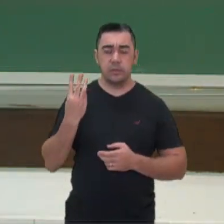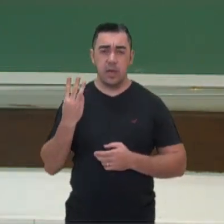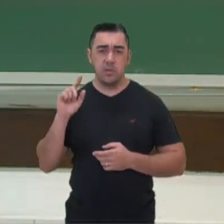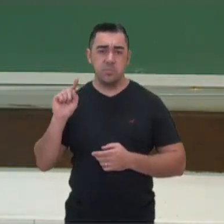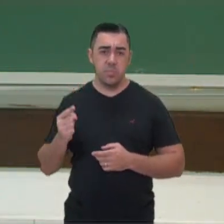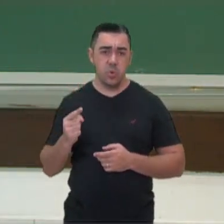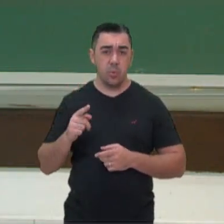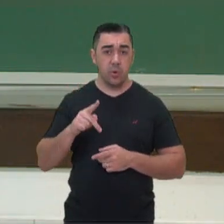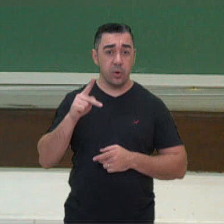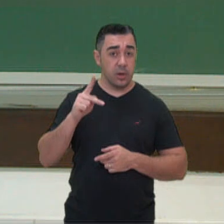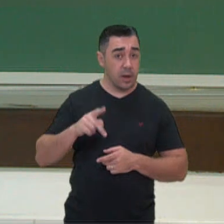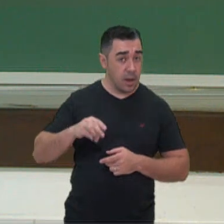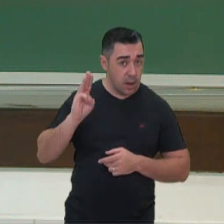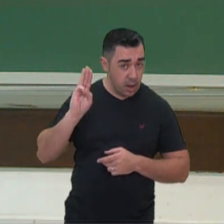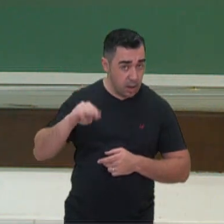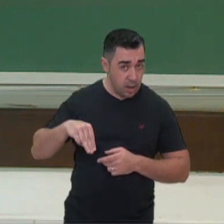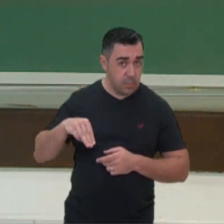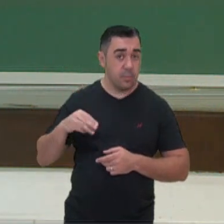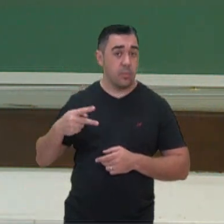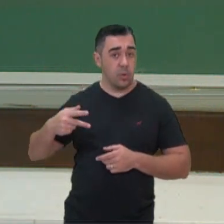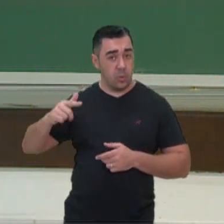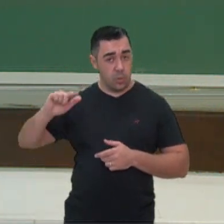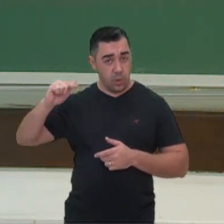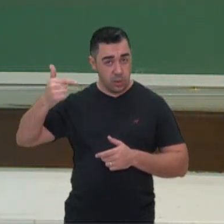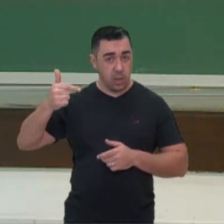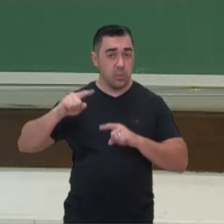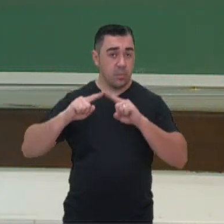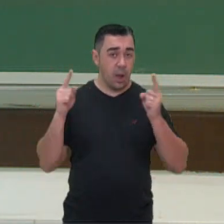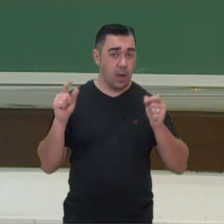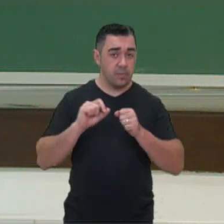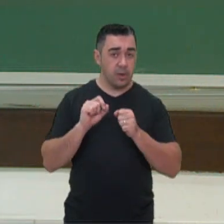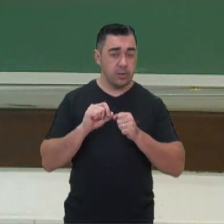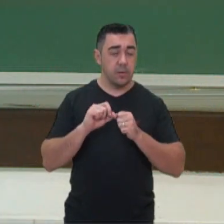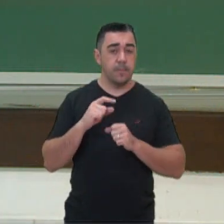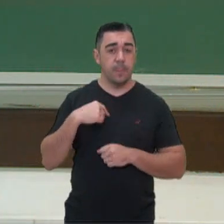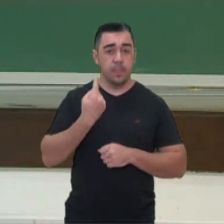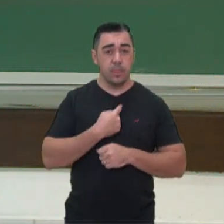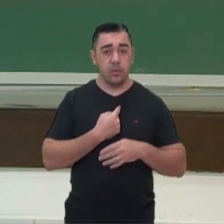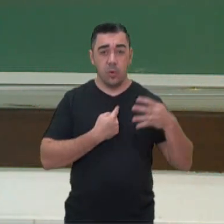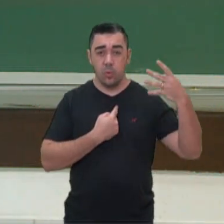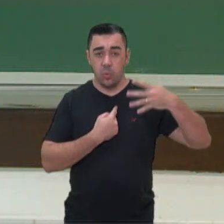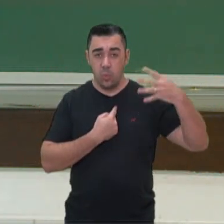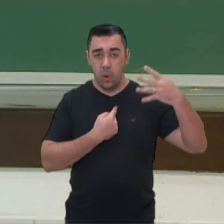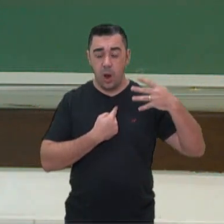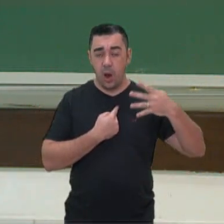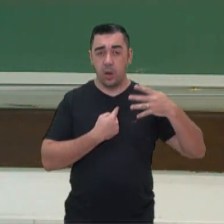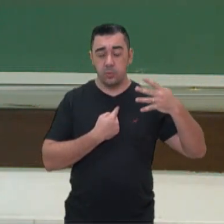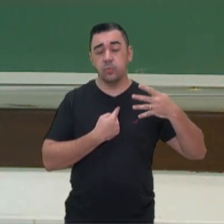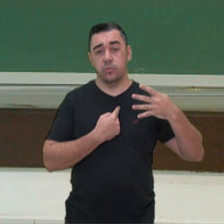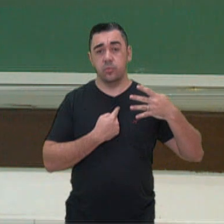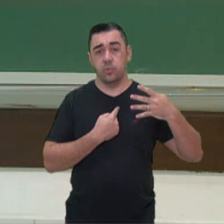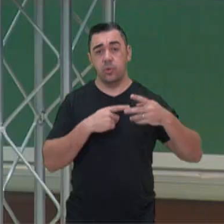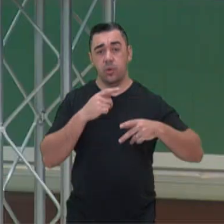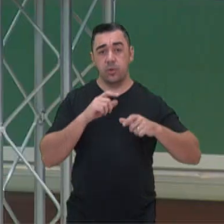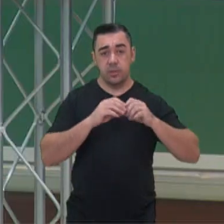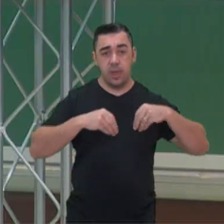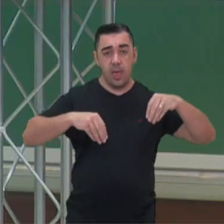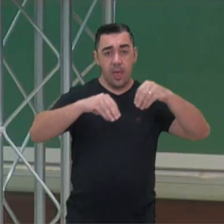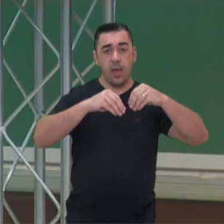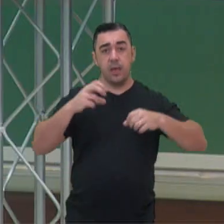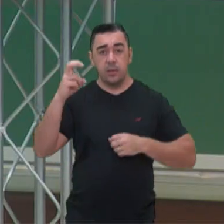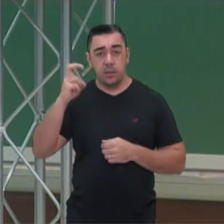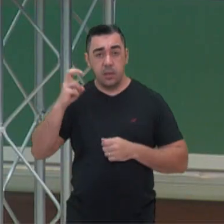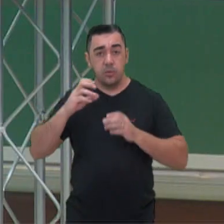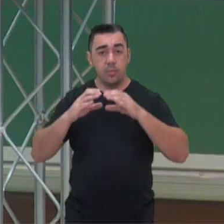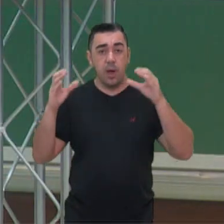quadrado. Mas somos o quarto em terras contínuas e o quinto maior país do planeta.